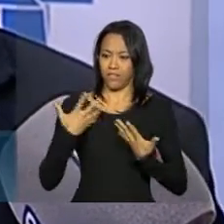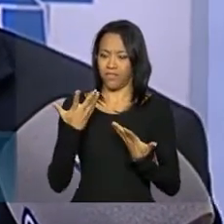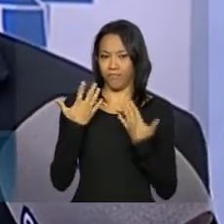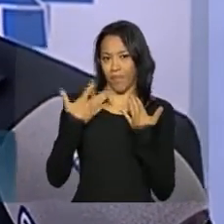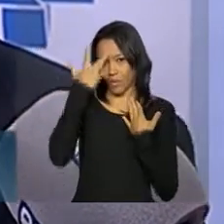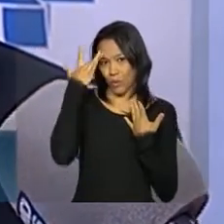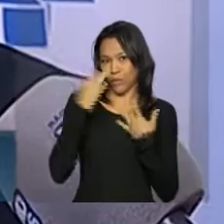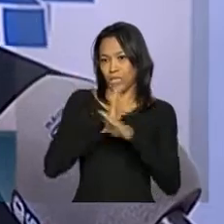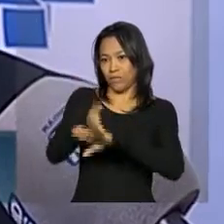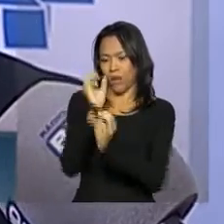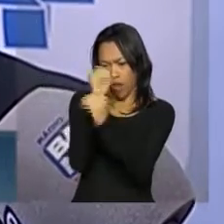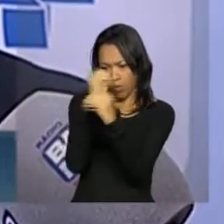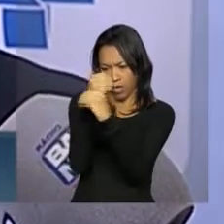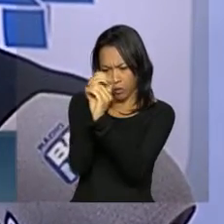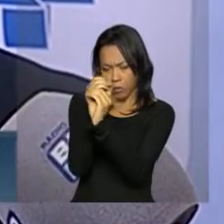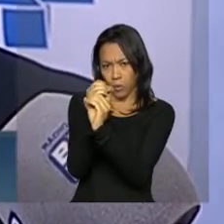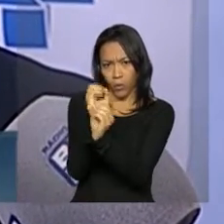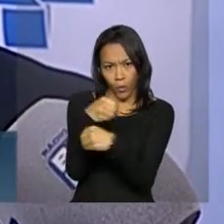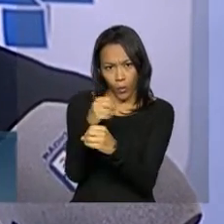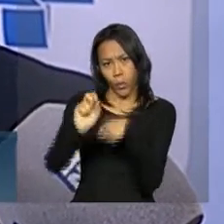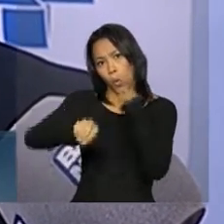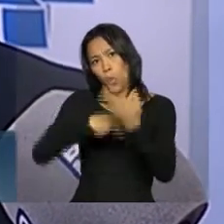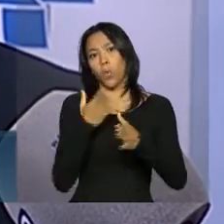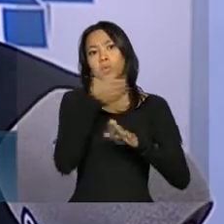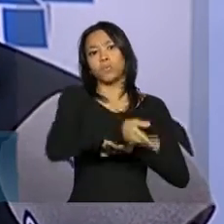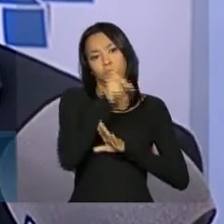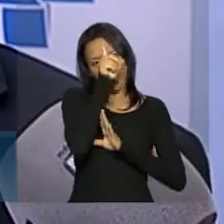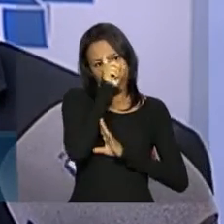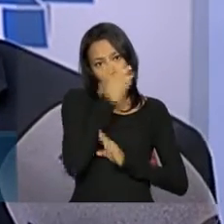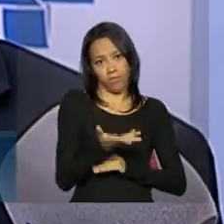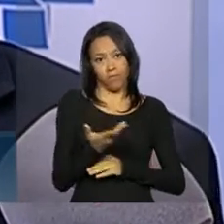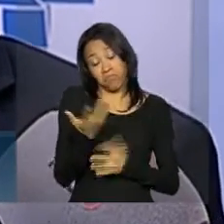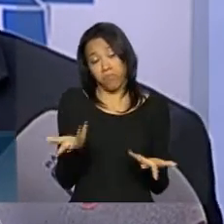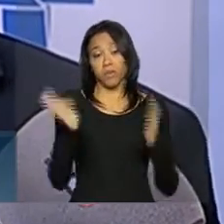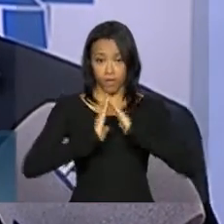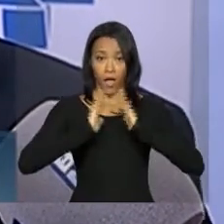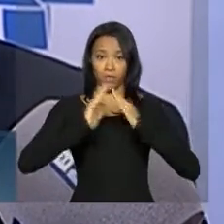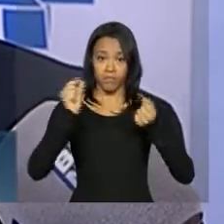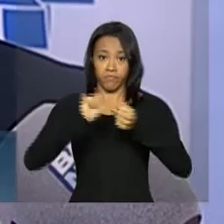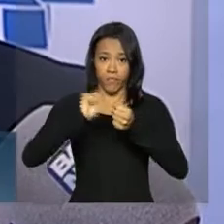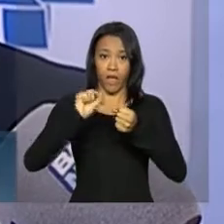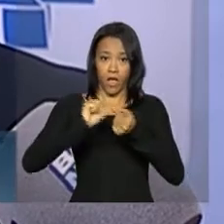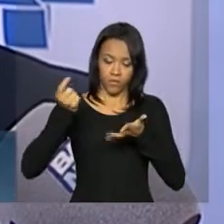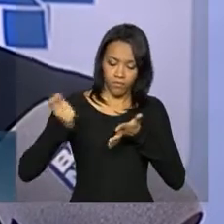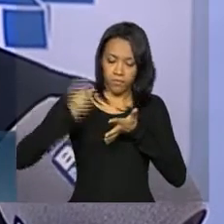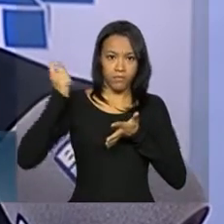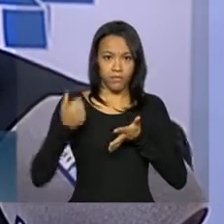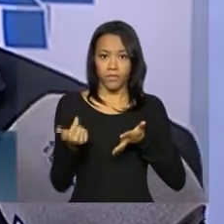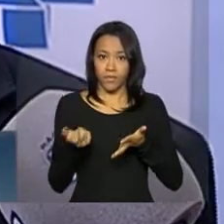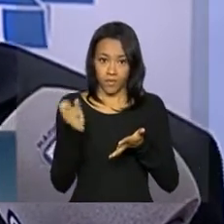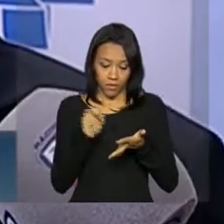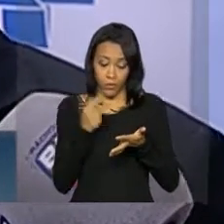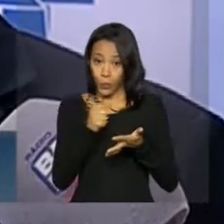fazendo o teste no laboratório ou num posto de saúde. Então ele faz o teste em casa, não tem o vírus, está